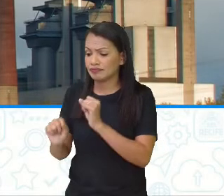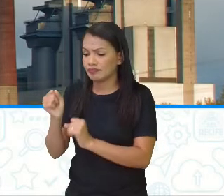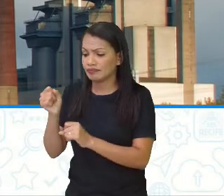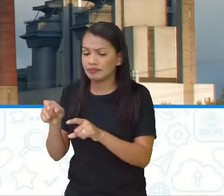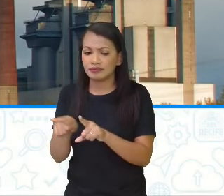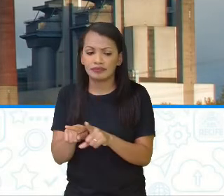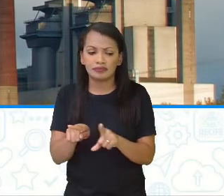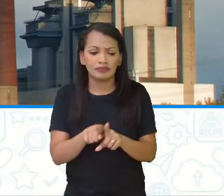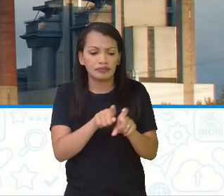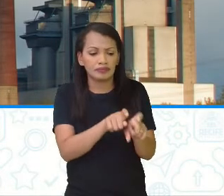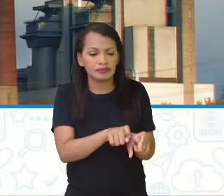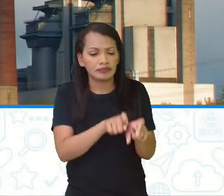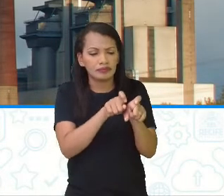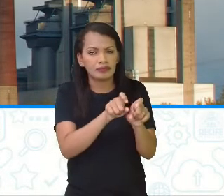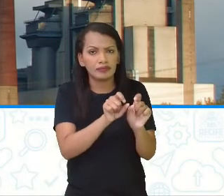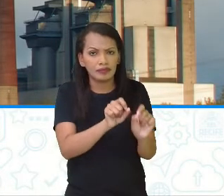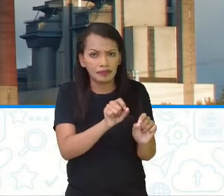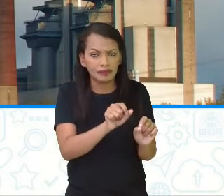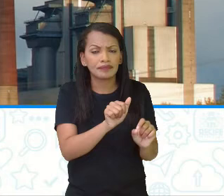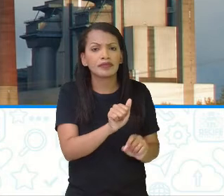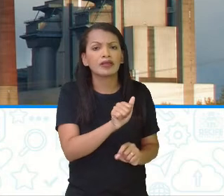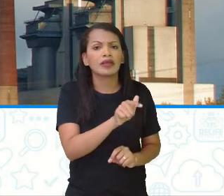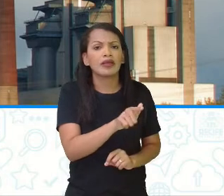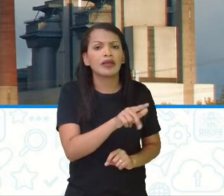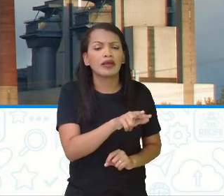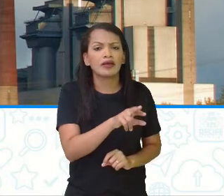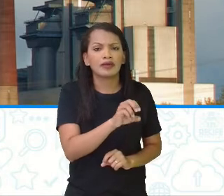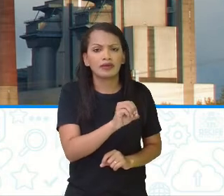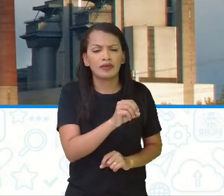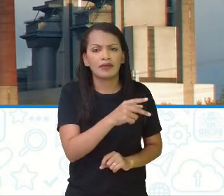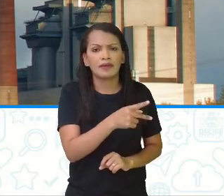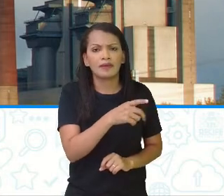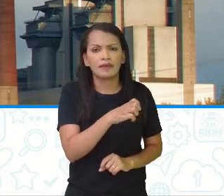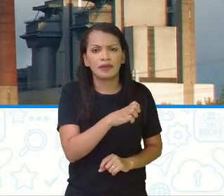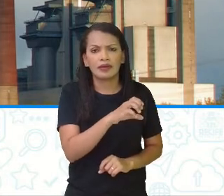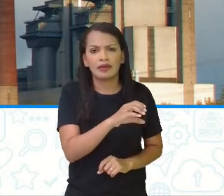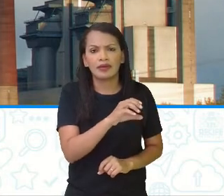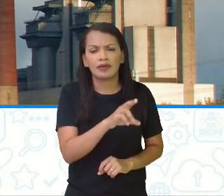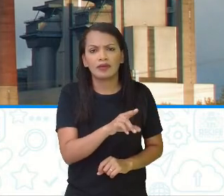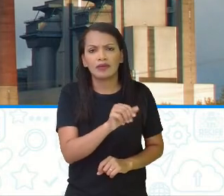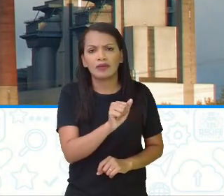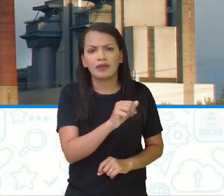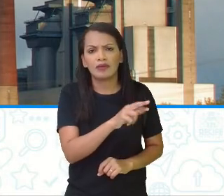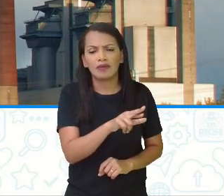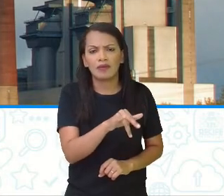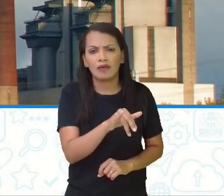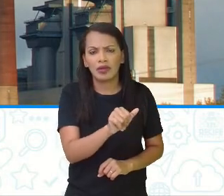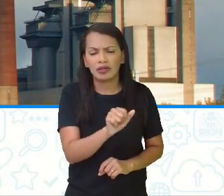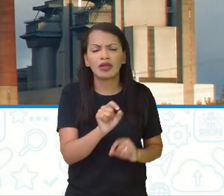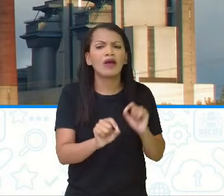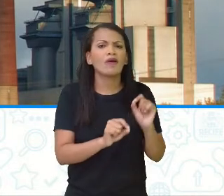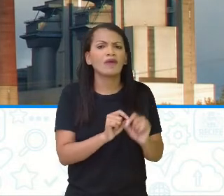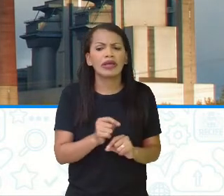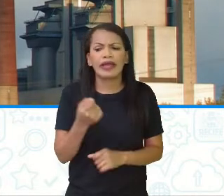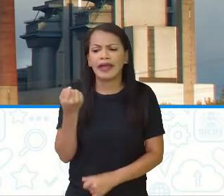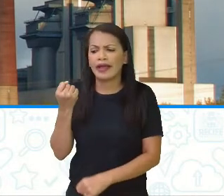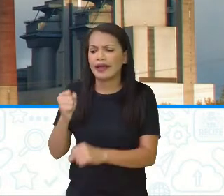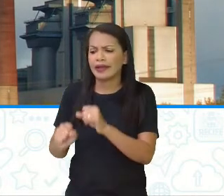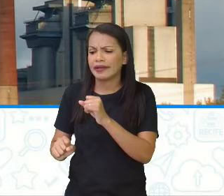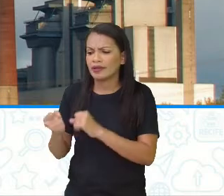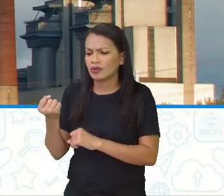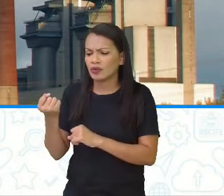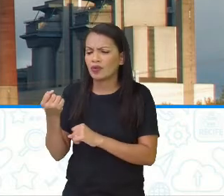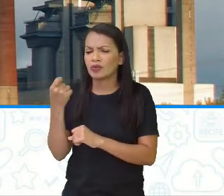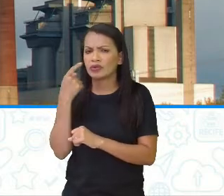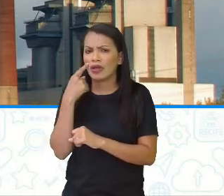aí formado o que a gente chama aí de agroindústria. Ou seja, é cada vez mais adentrando ali no campo aquilo que